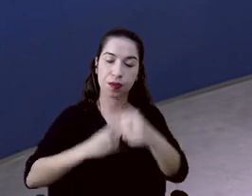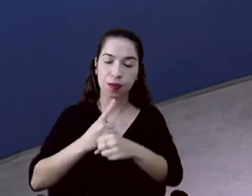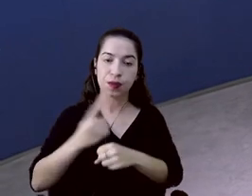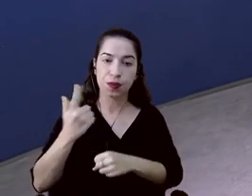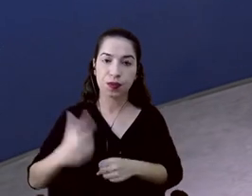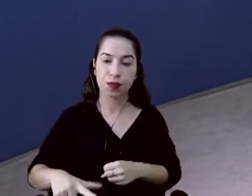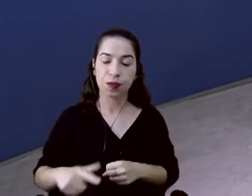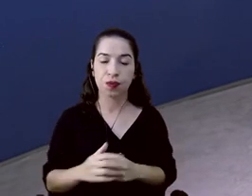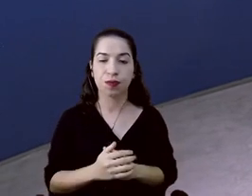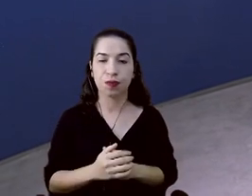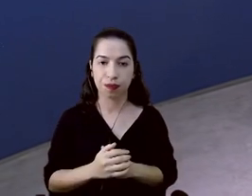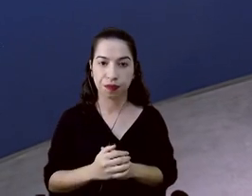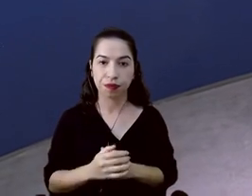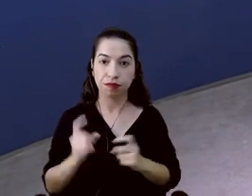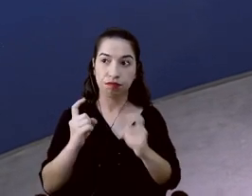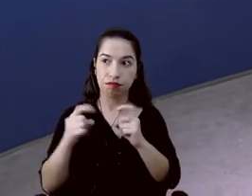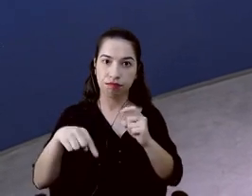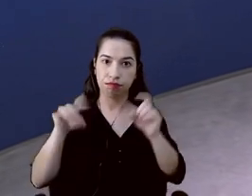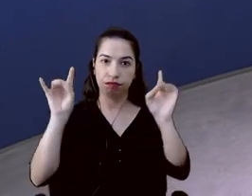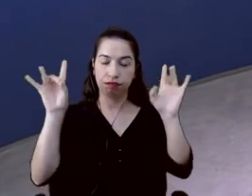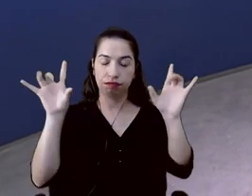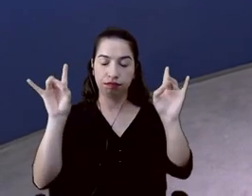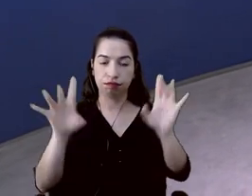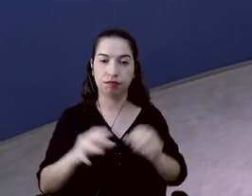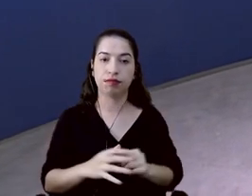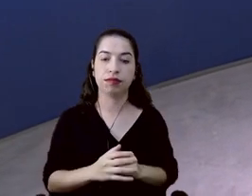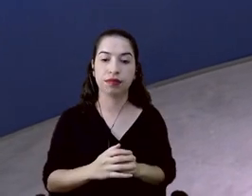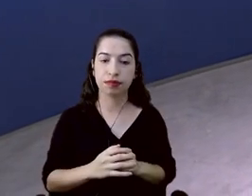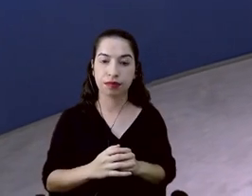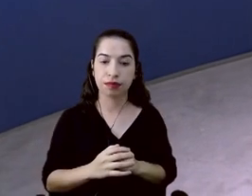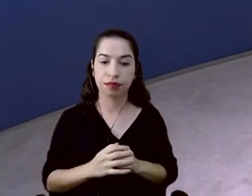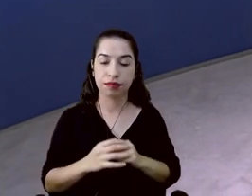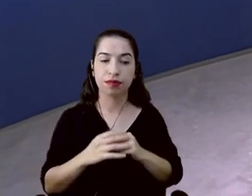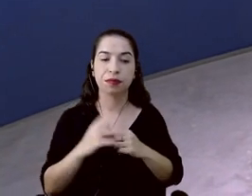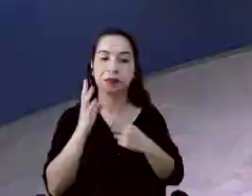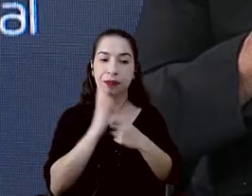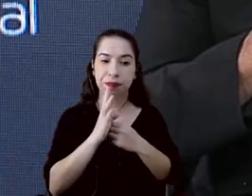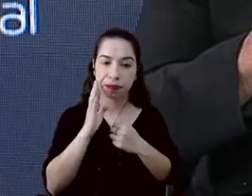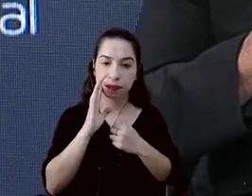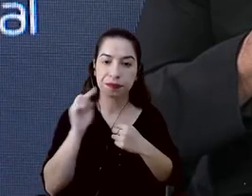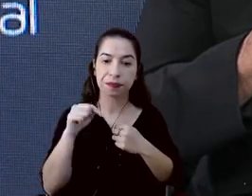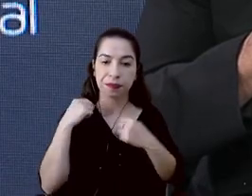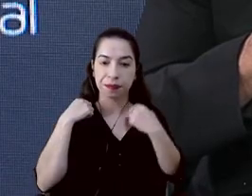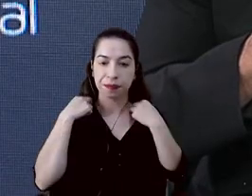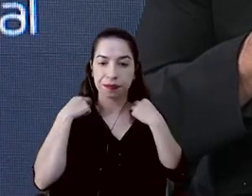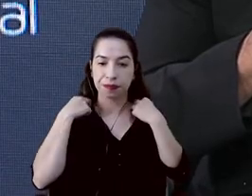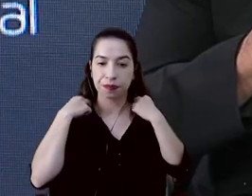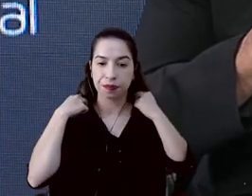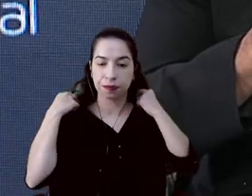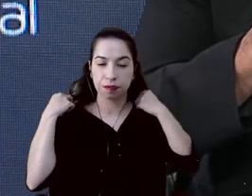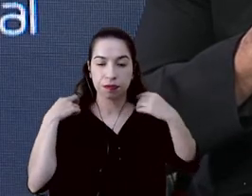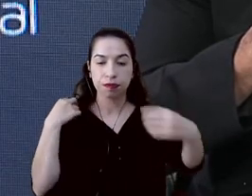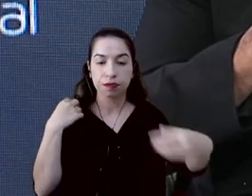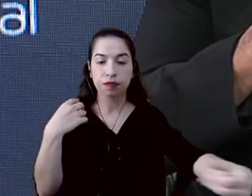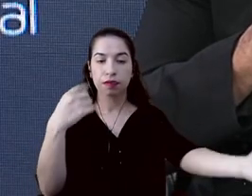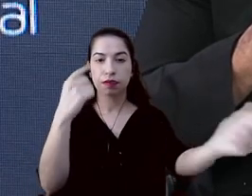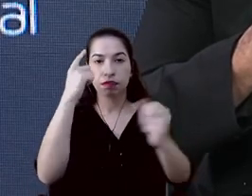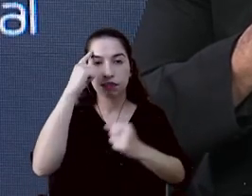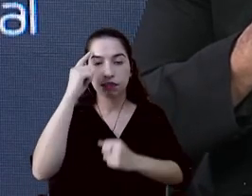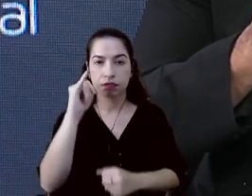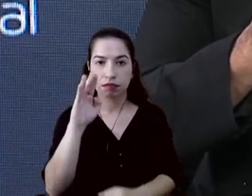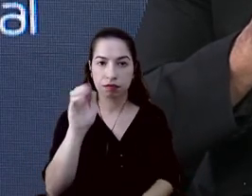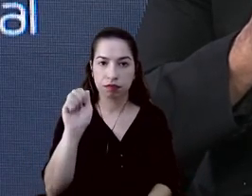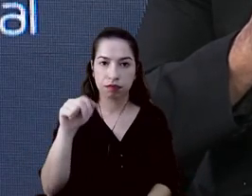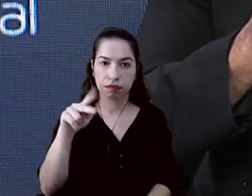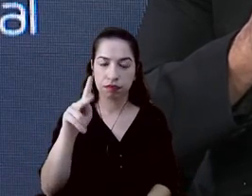conferência especial muito legal tá aqui acho que bom e bem que nós somos uma empresa